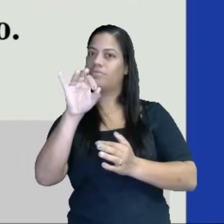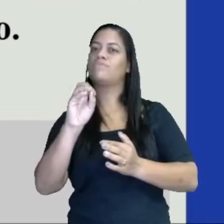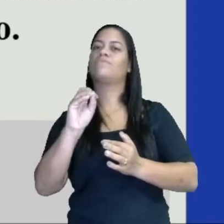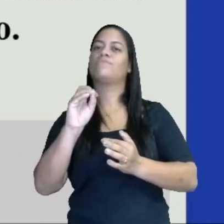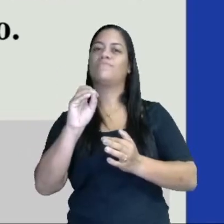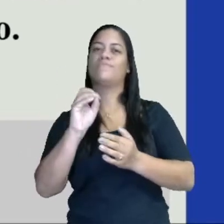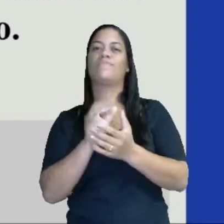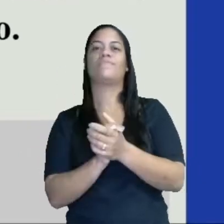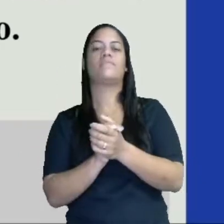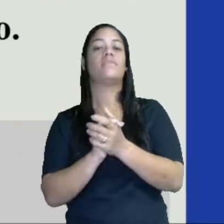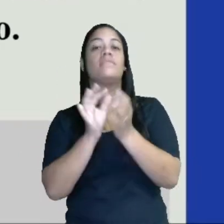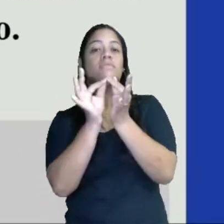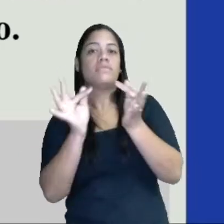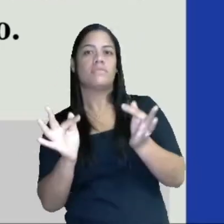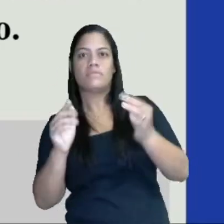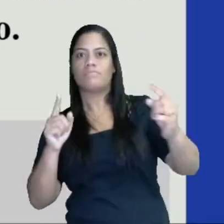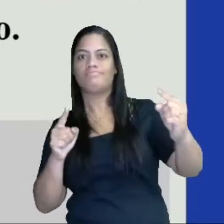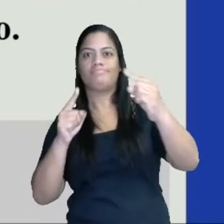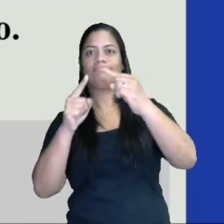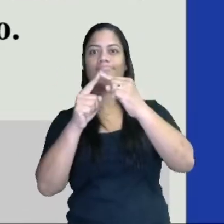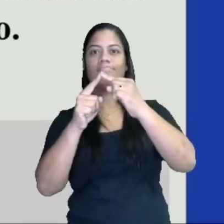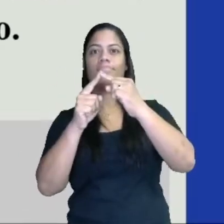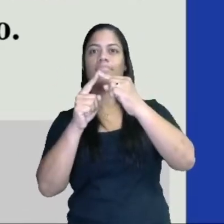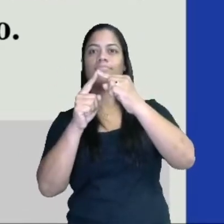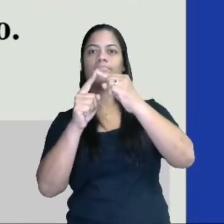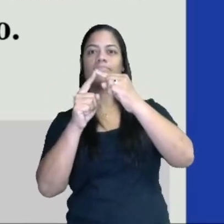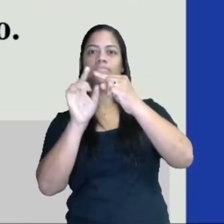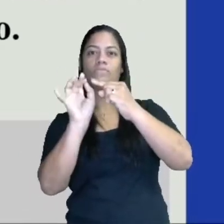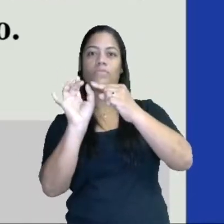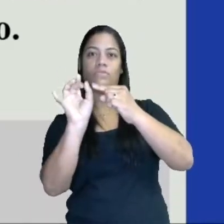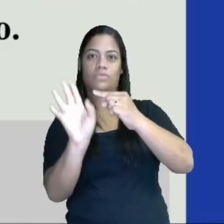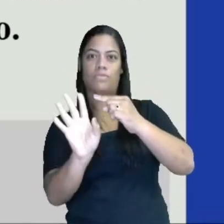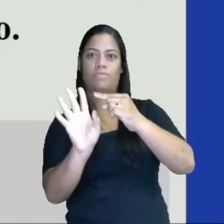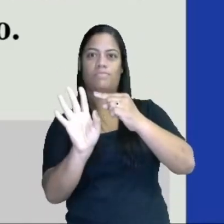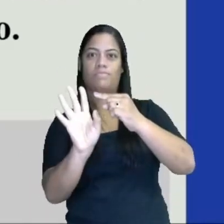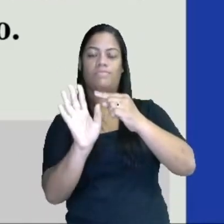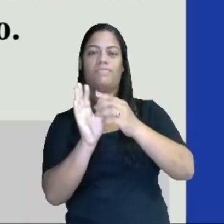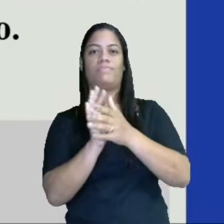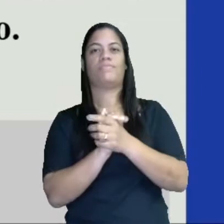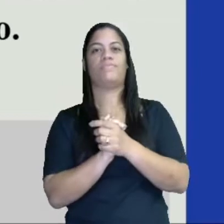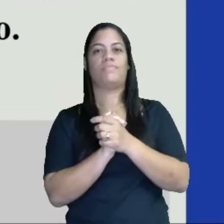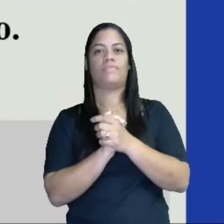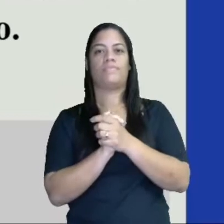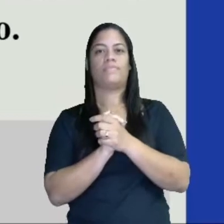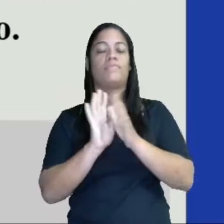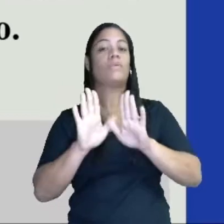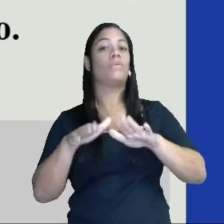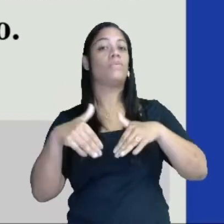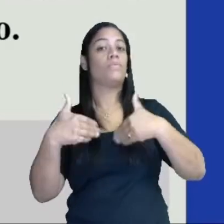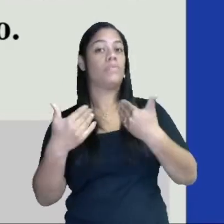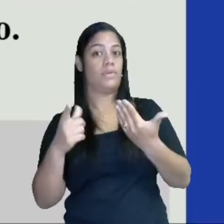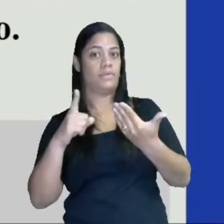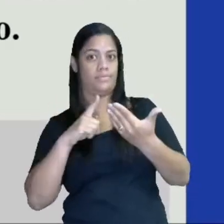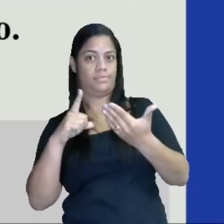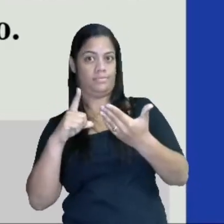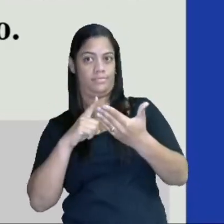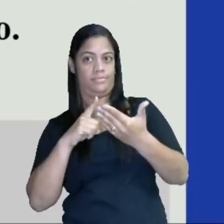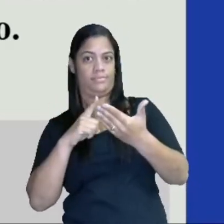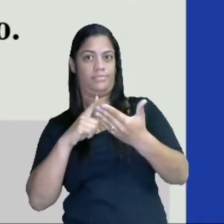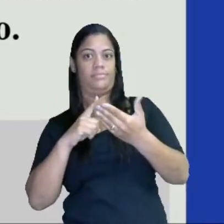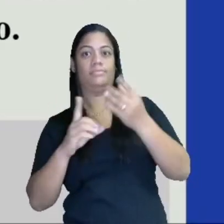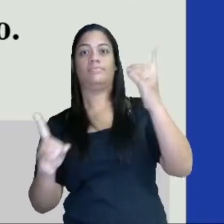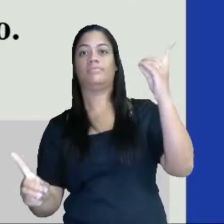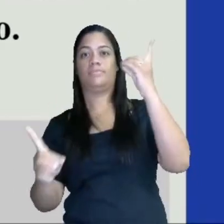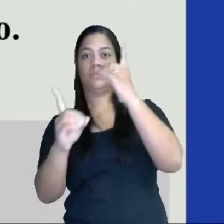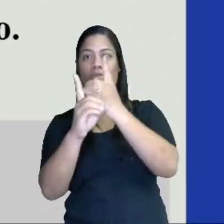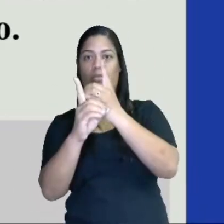não se cruzam e se tocam apenas nas extremidades. Quando existe intersecção,